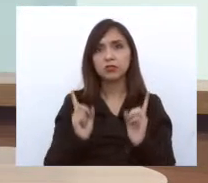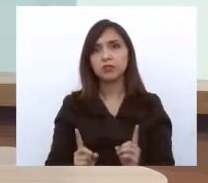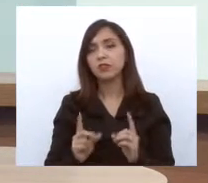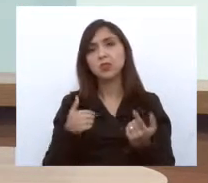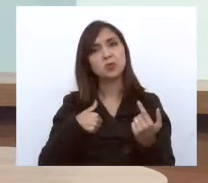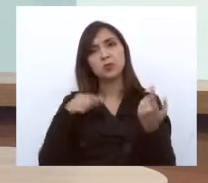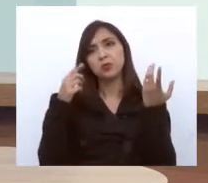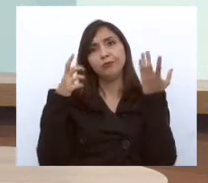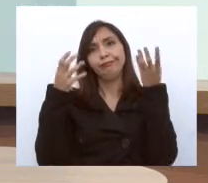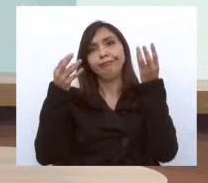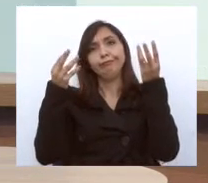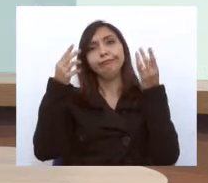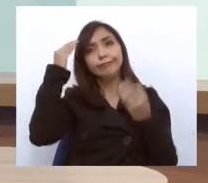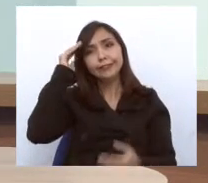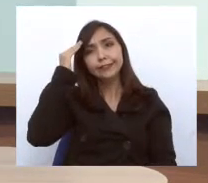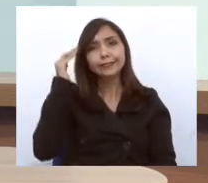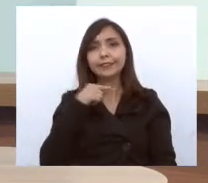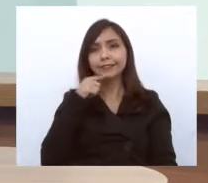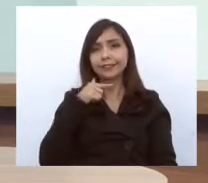cabe na minha cabeça.